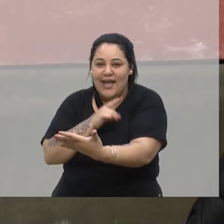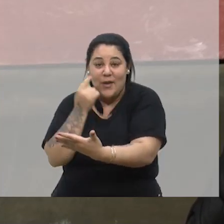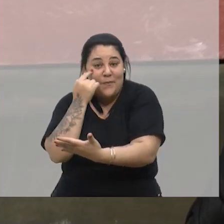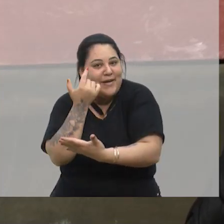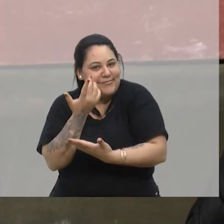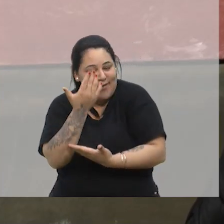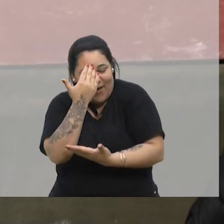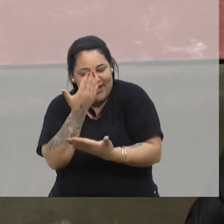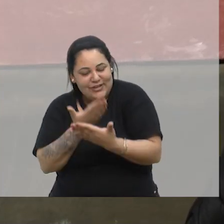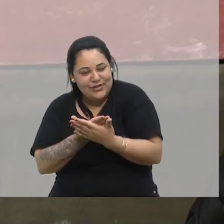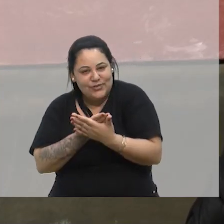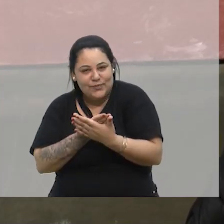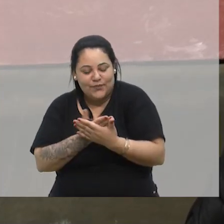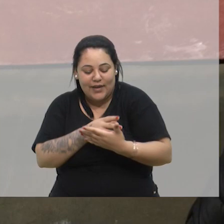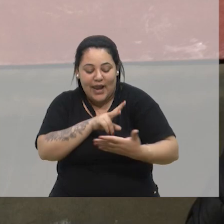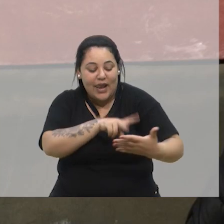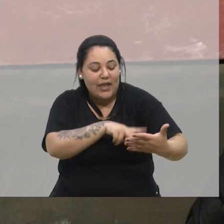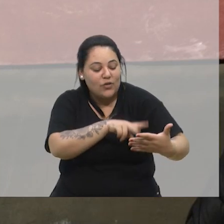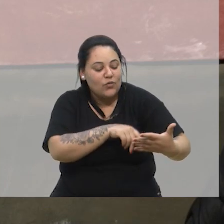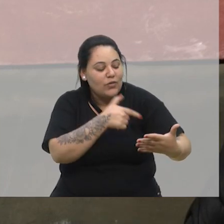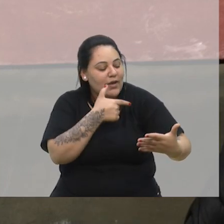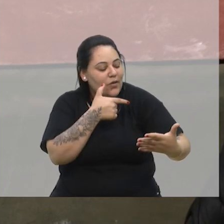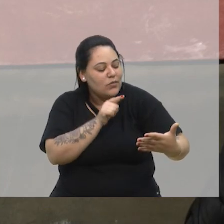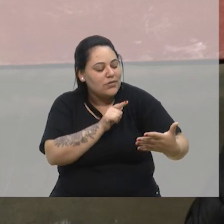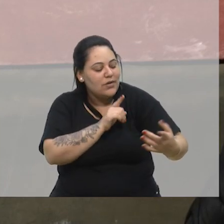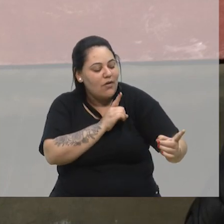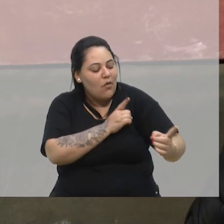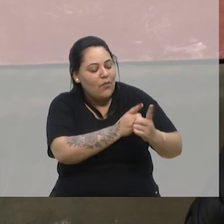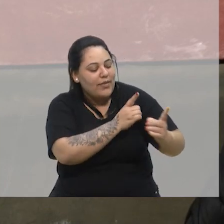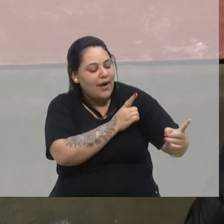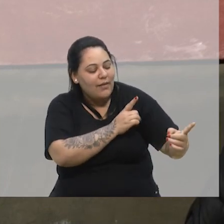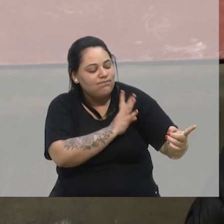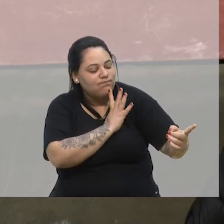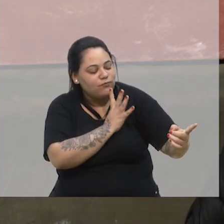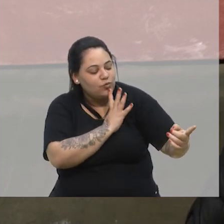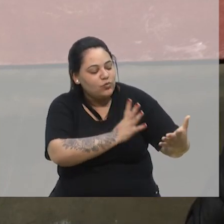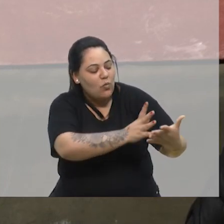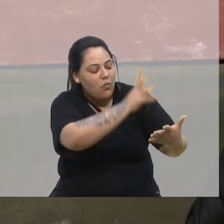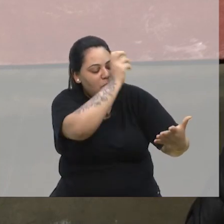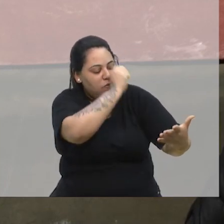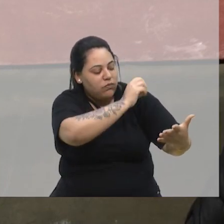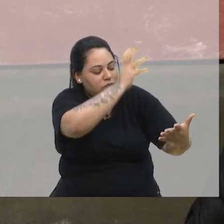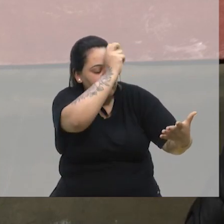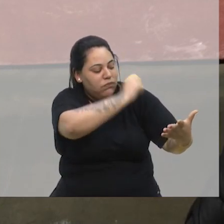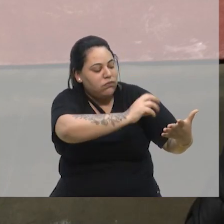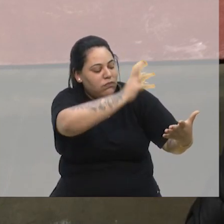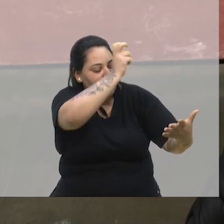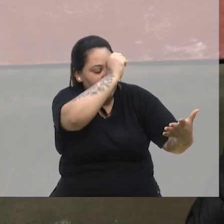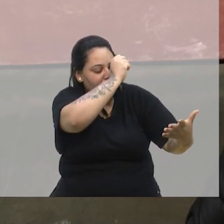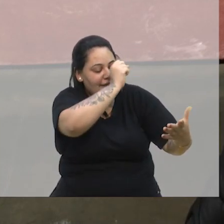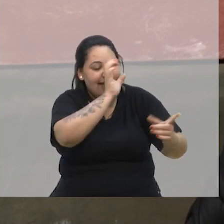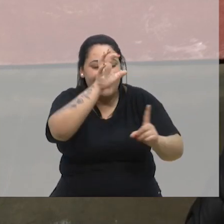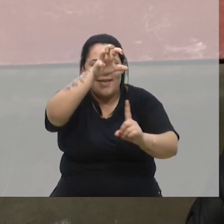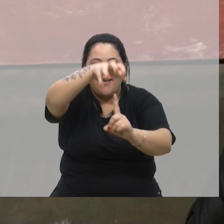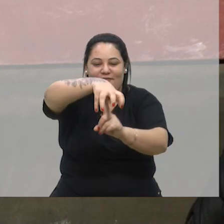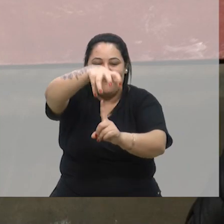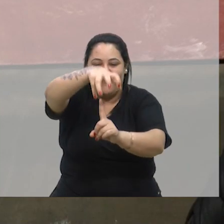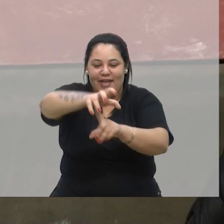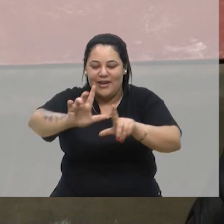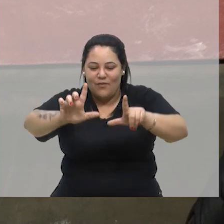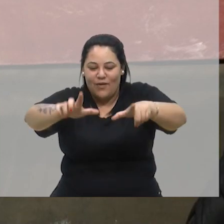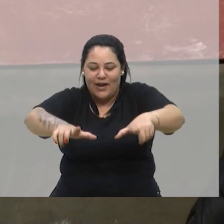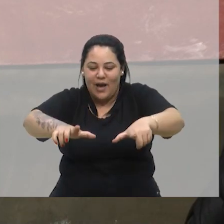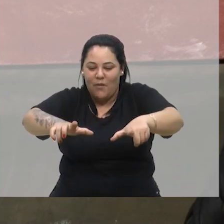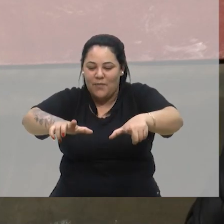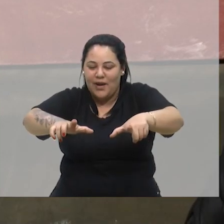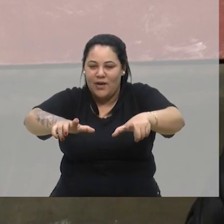na gente. Então, tem essa parte. A gente também, com a leitura, a gente pode encontrar o conhecimento, né? E uma feira de livros, acho